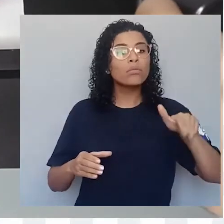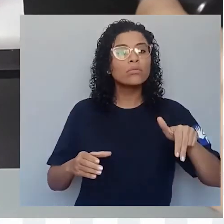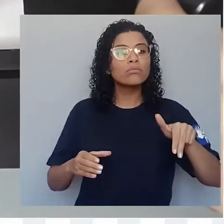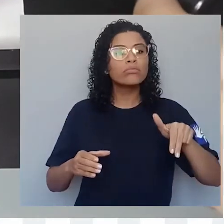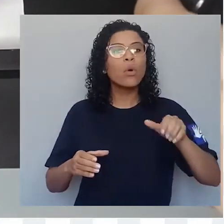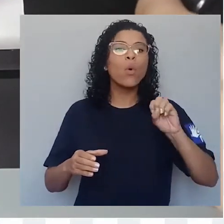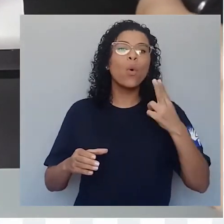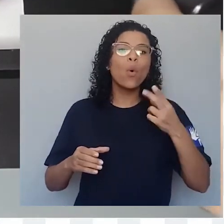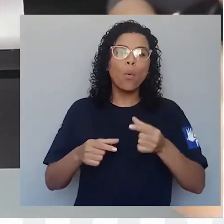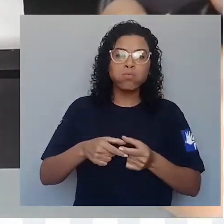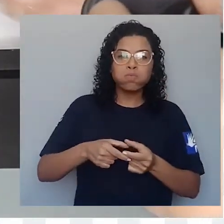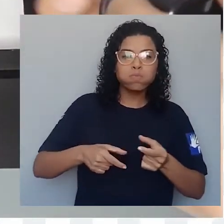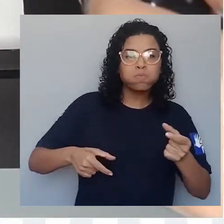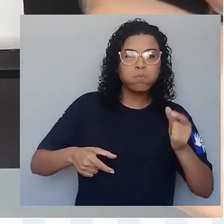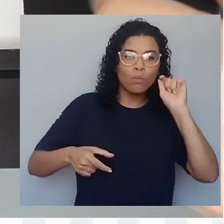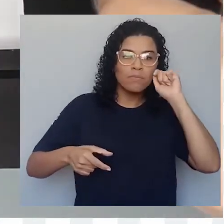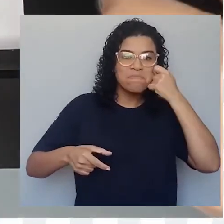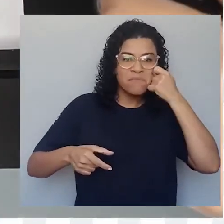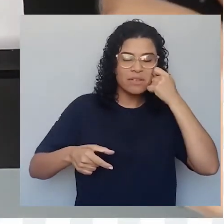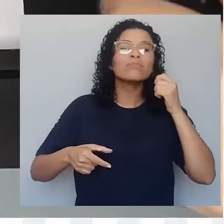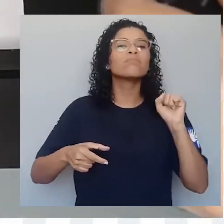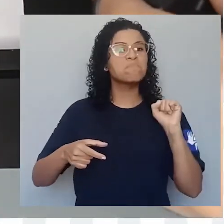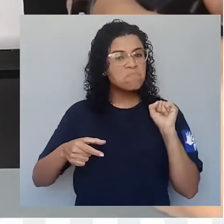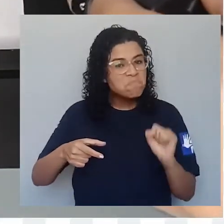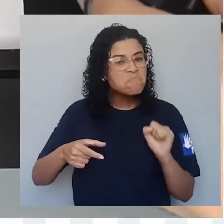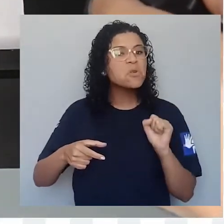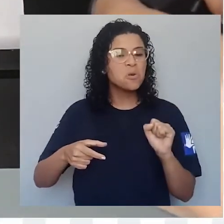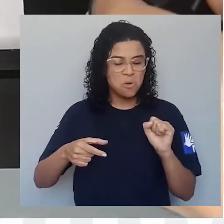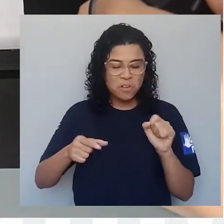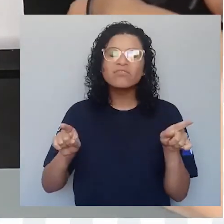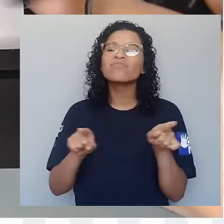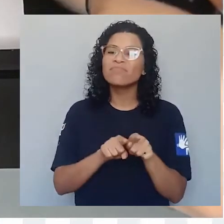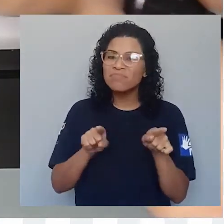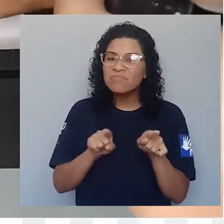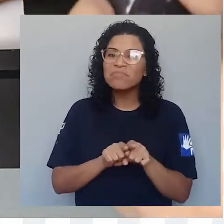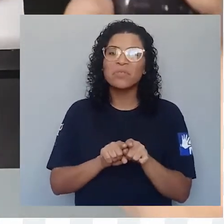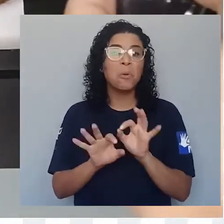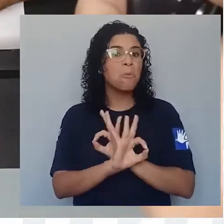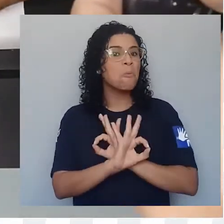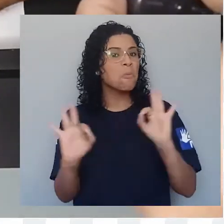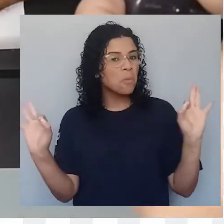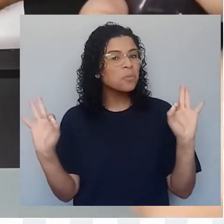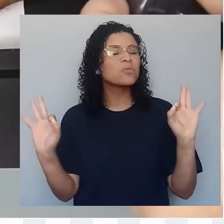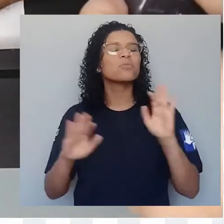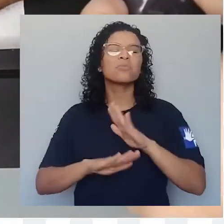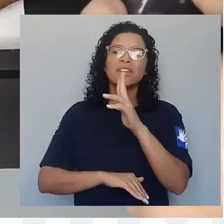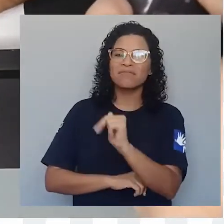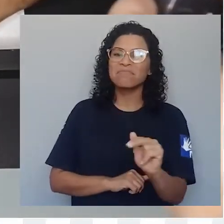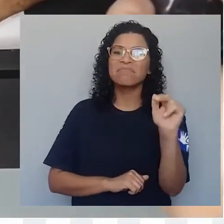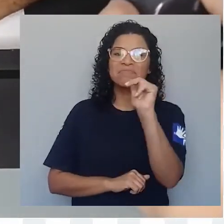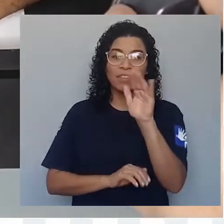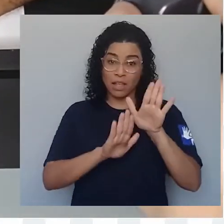guache, carvão, se você tiver carvão para churrasco, viu, adultos? É muito bom para